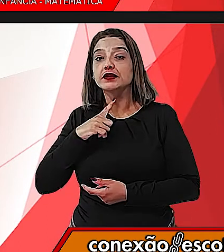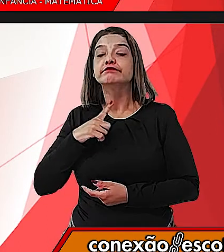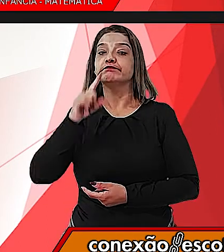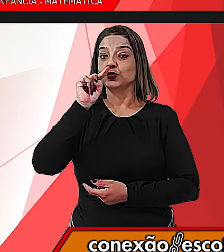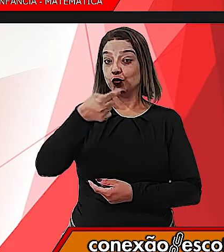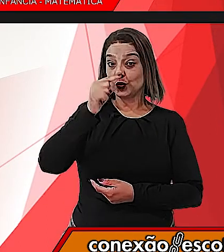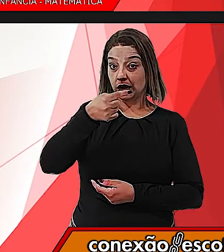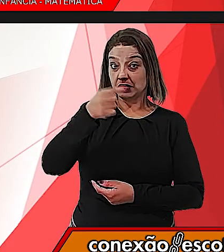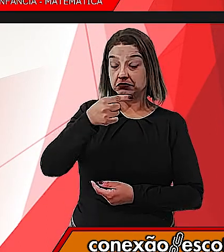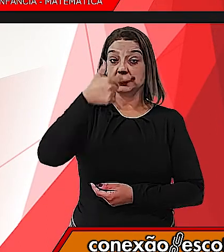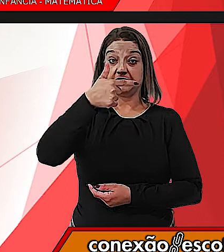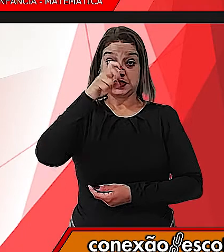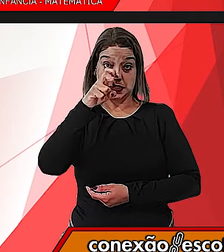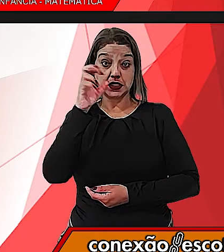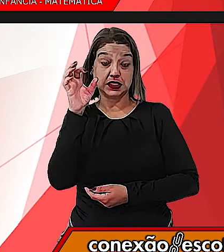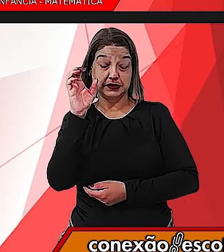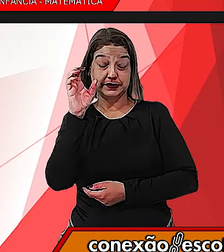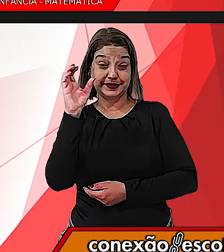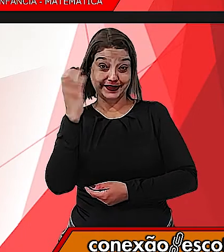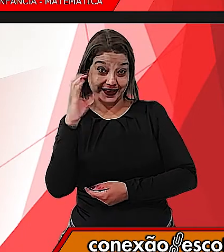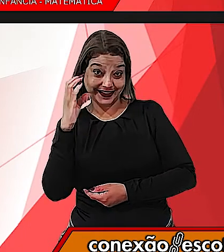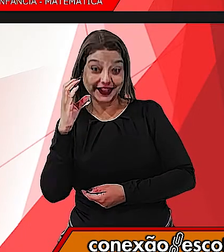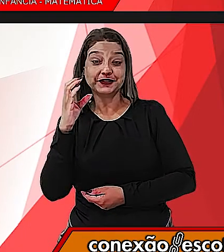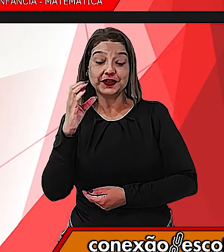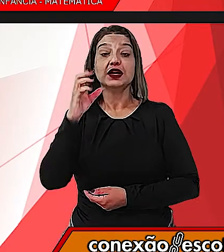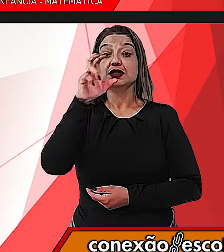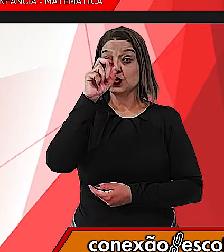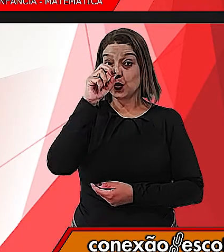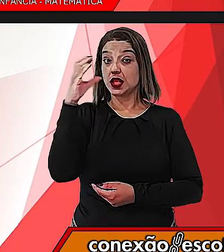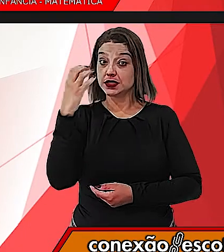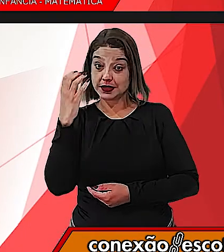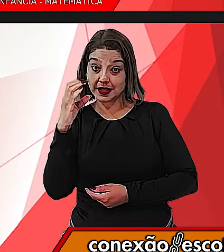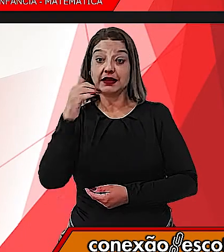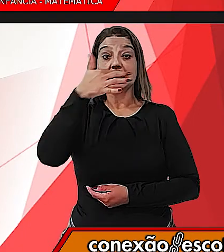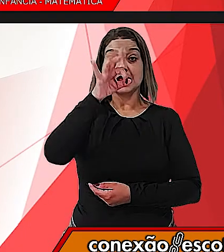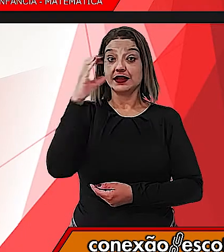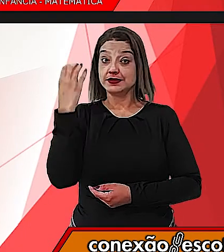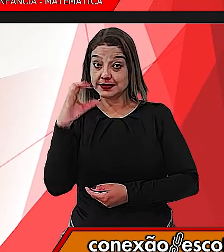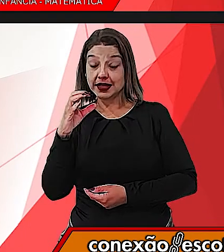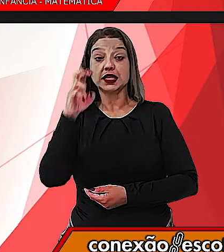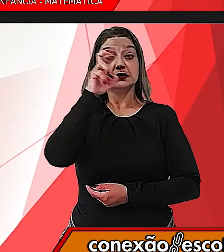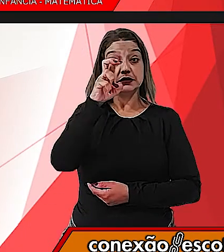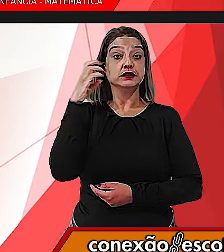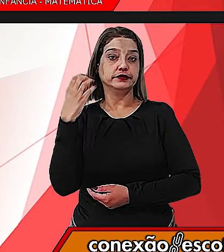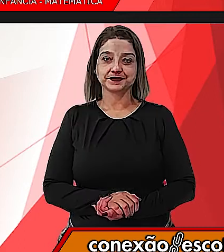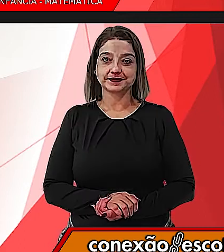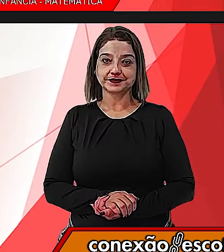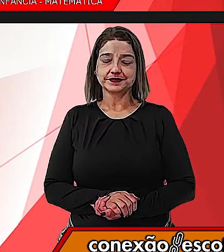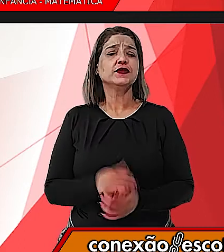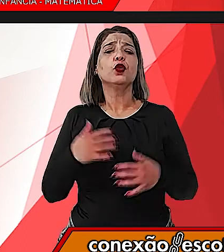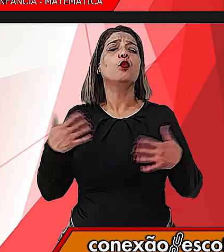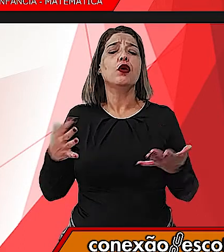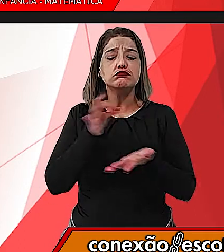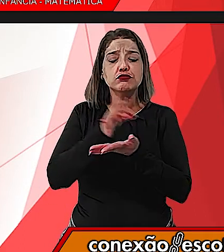R$1, 25 centavos, 50 centavos, 10 centavos, 5 centavos.